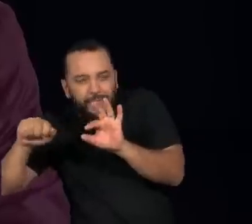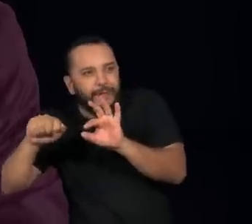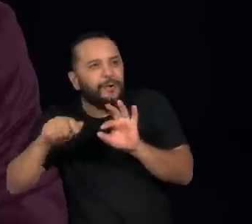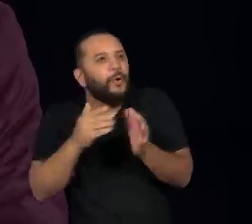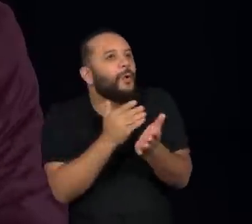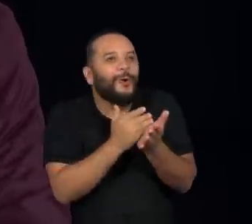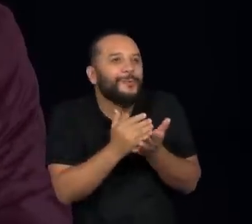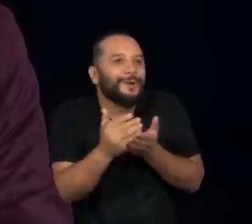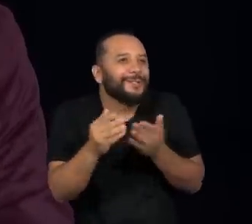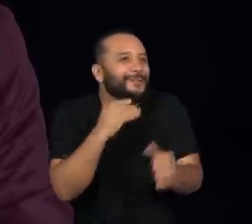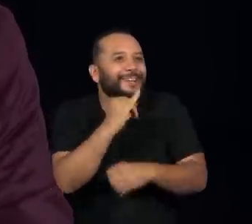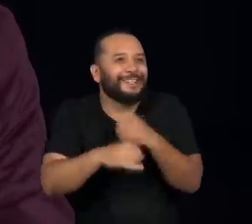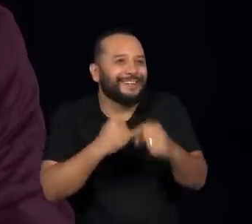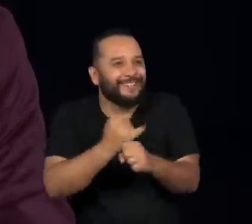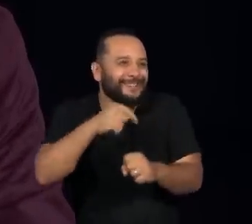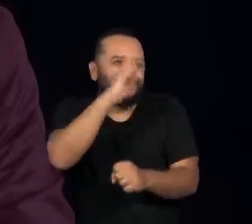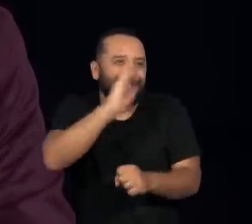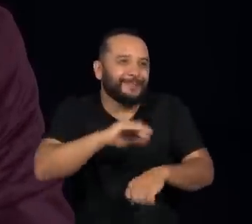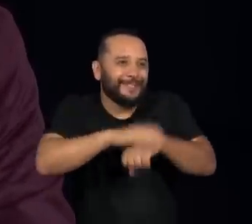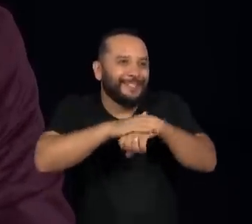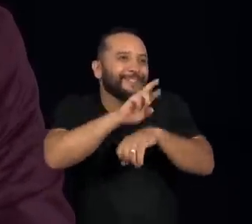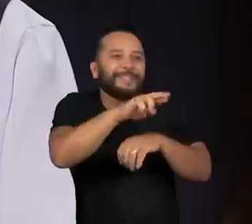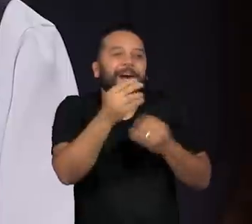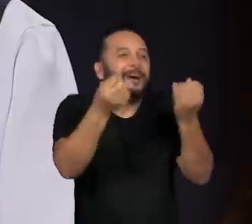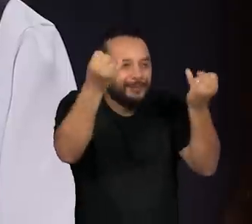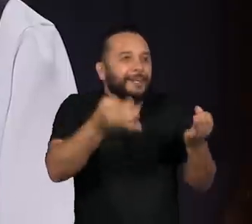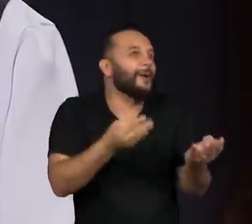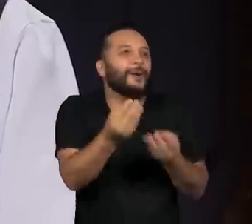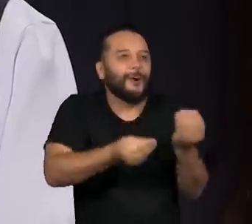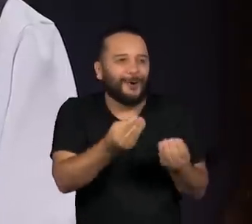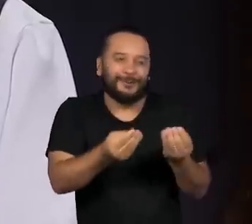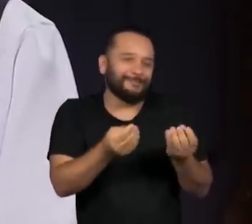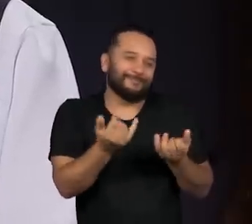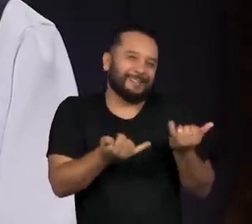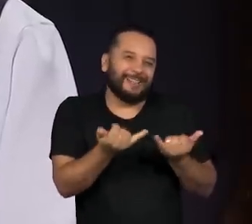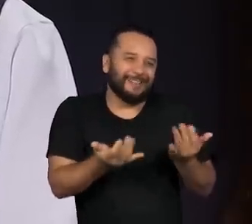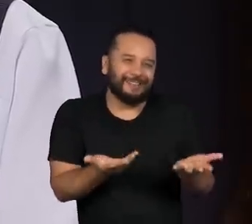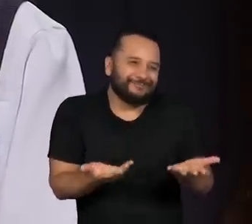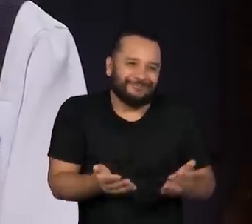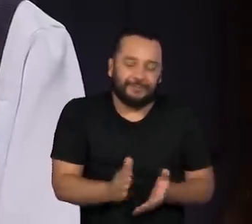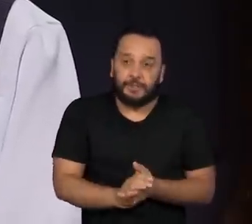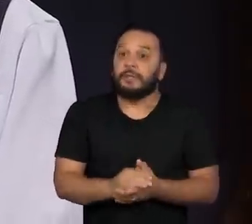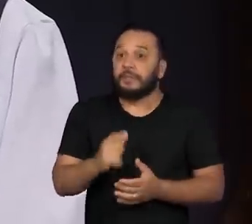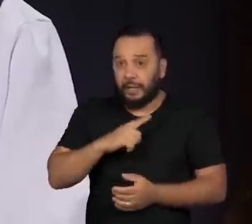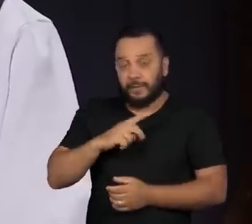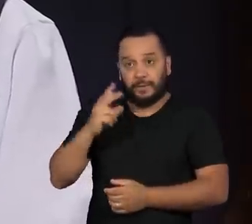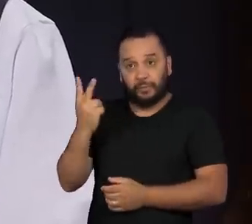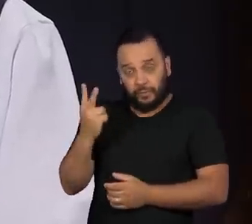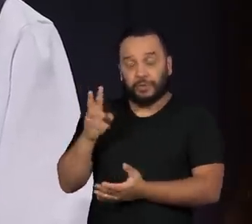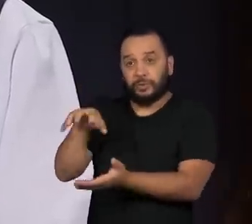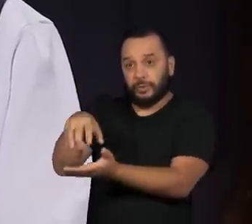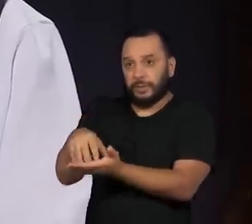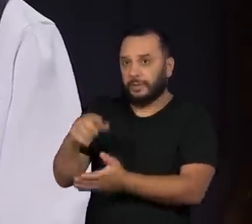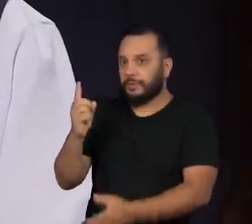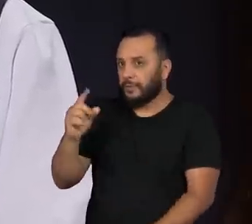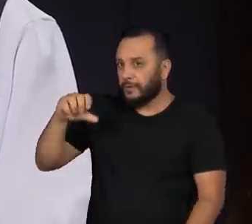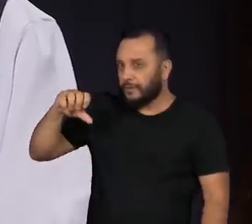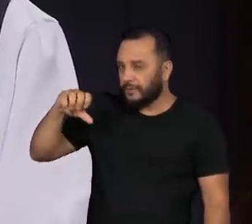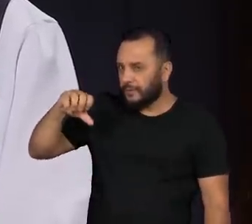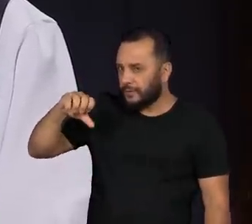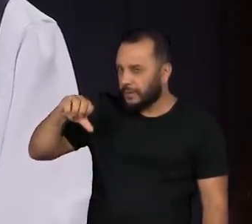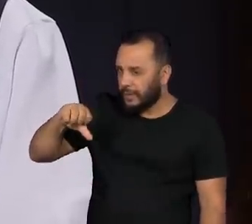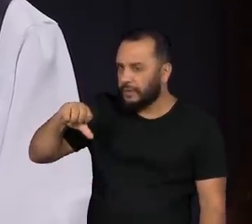pioneirismo conta melhor como que é isso na verdade duas instituições em 87 já estavam procurando